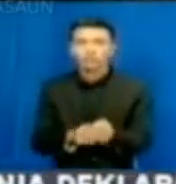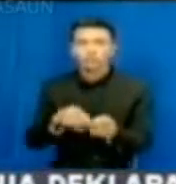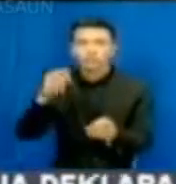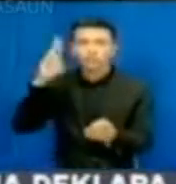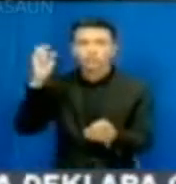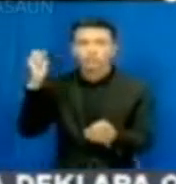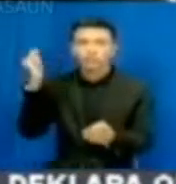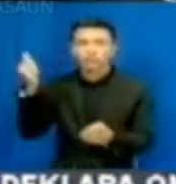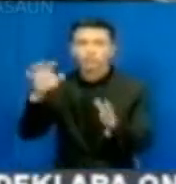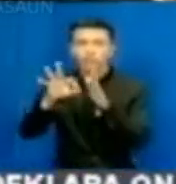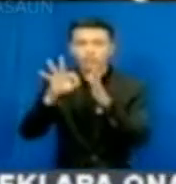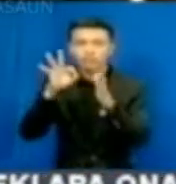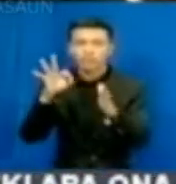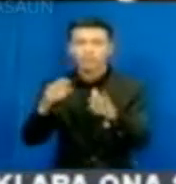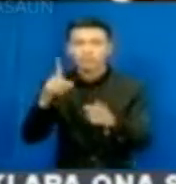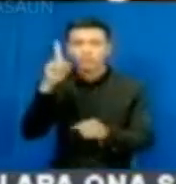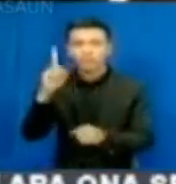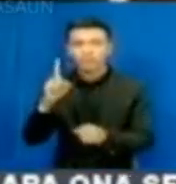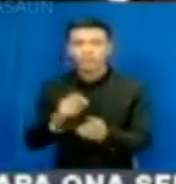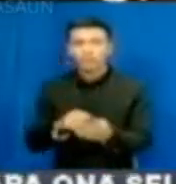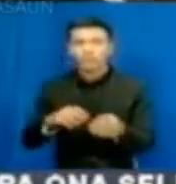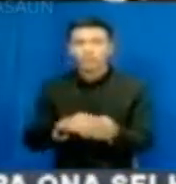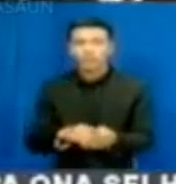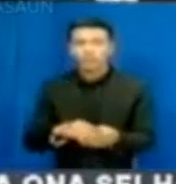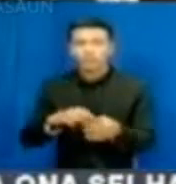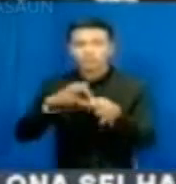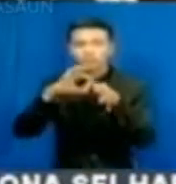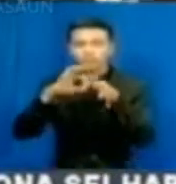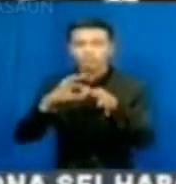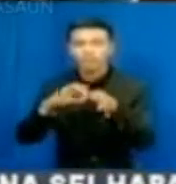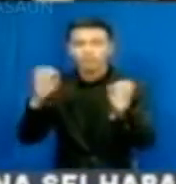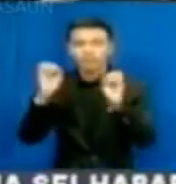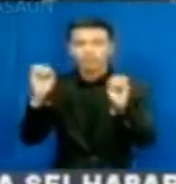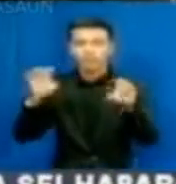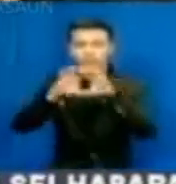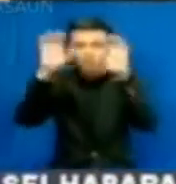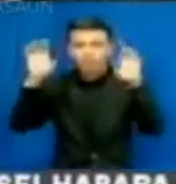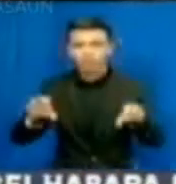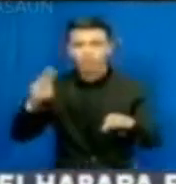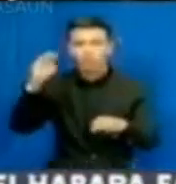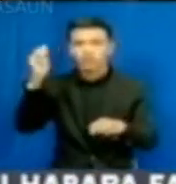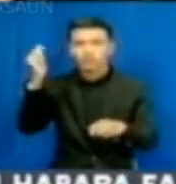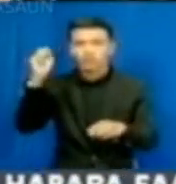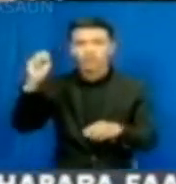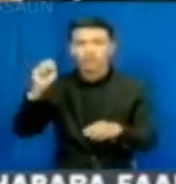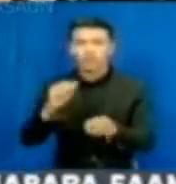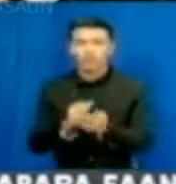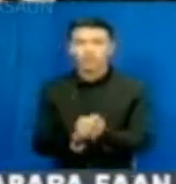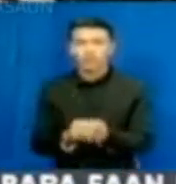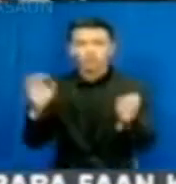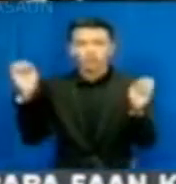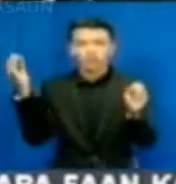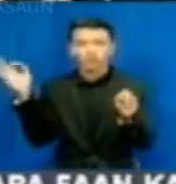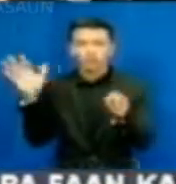universitário sacal etan catac. Ida, candidato Balun, la ia diploma ensino secundário, ca la ia la